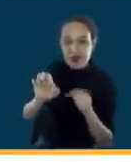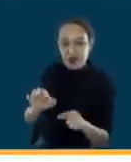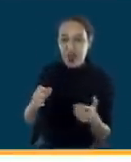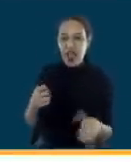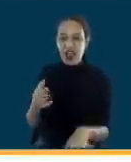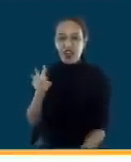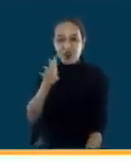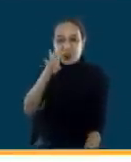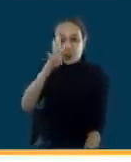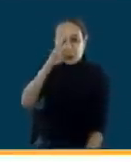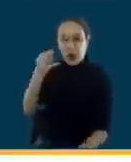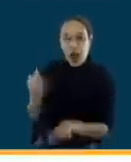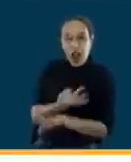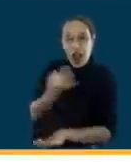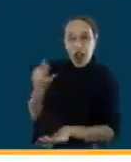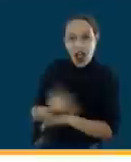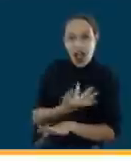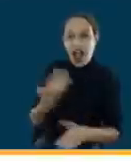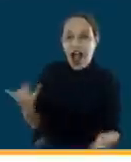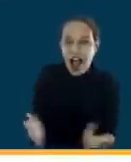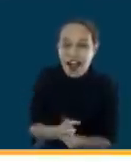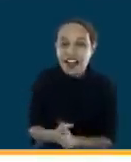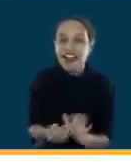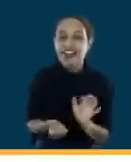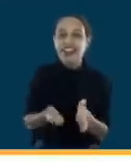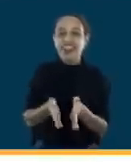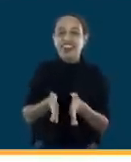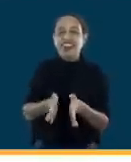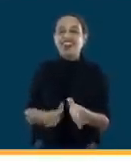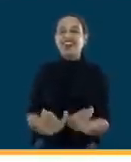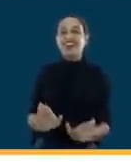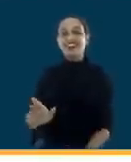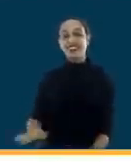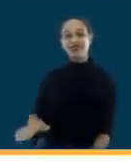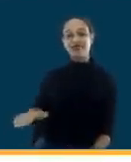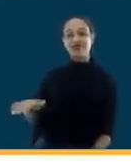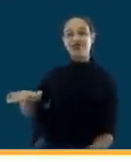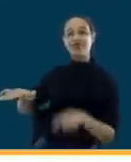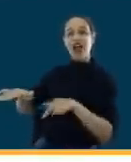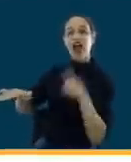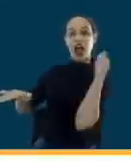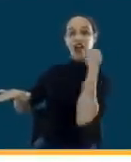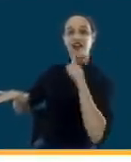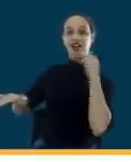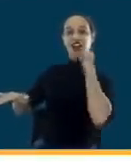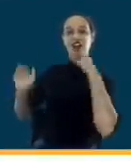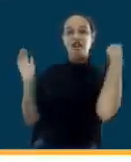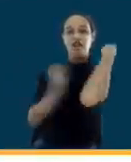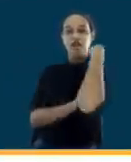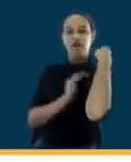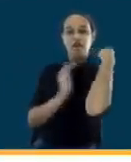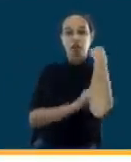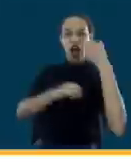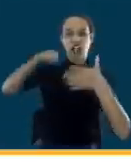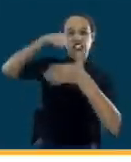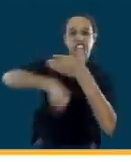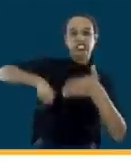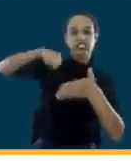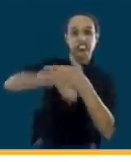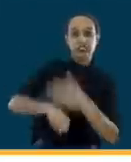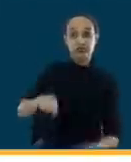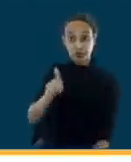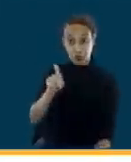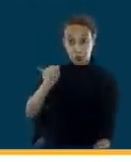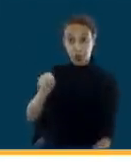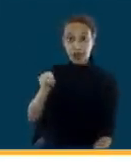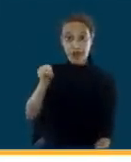terra mais uma mulher lutadora. Filha de um guerrilheiro negro indígena, foi